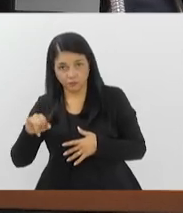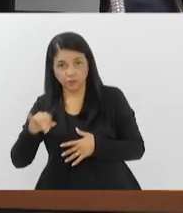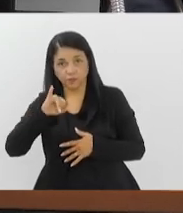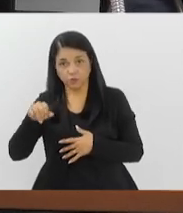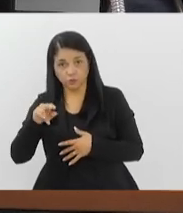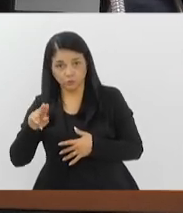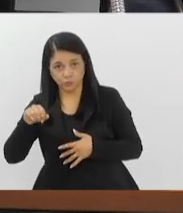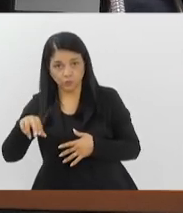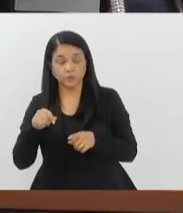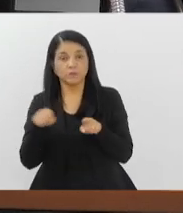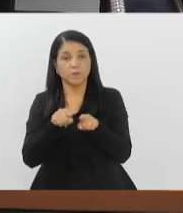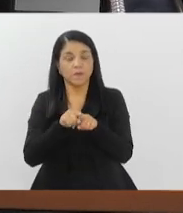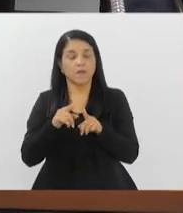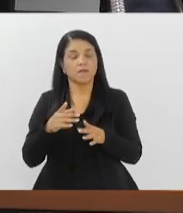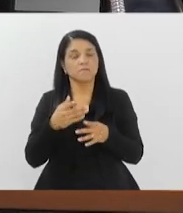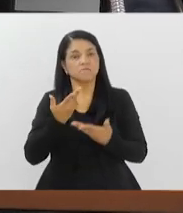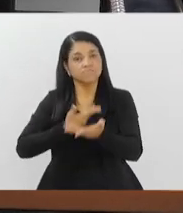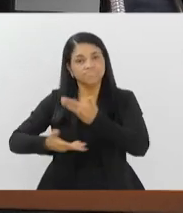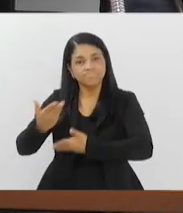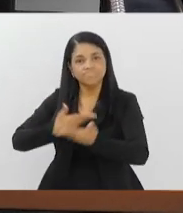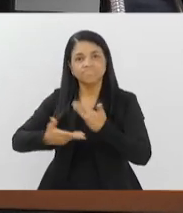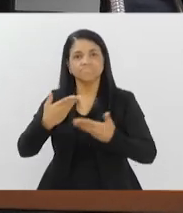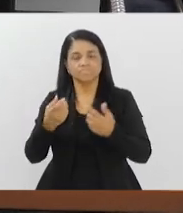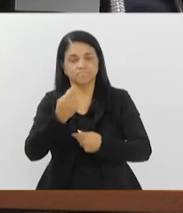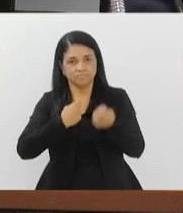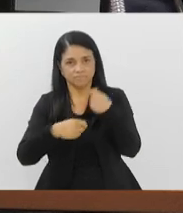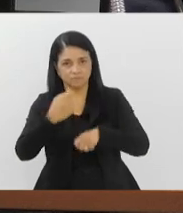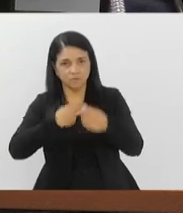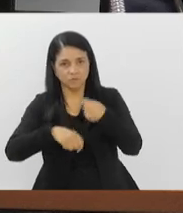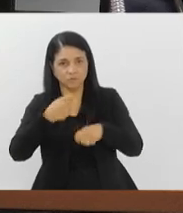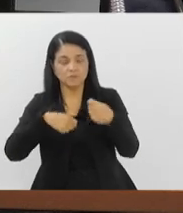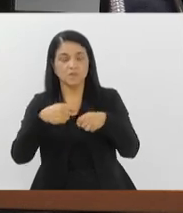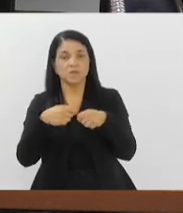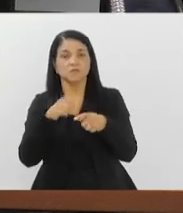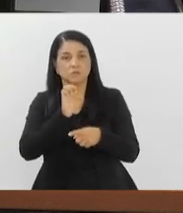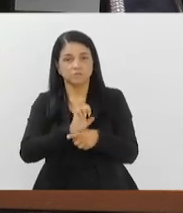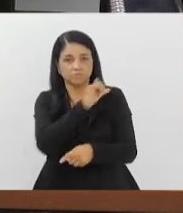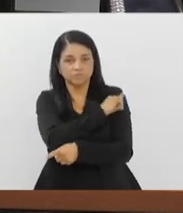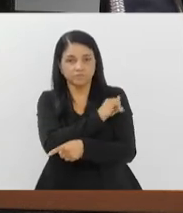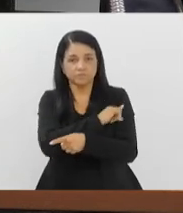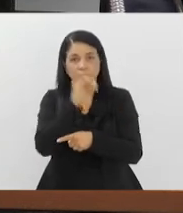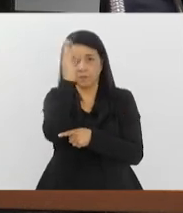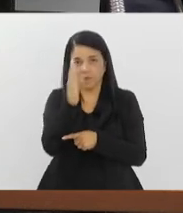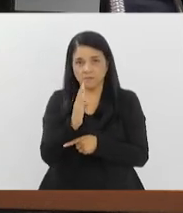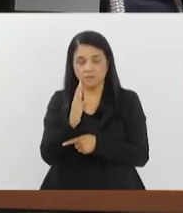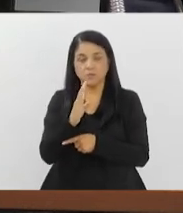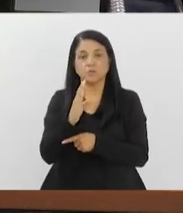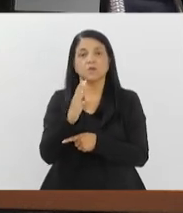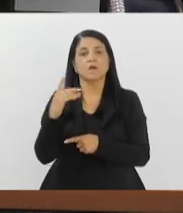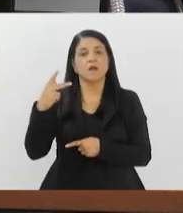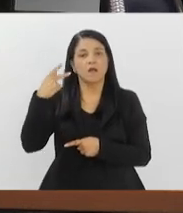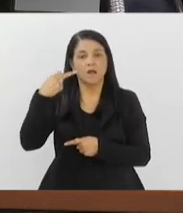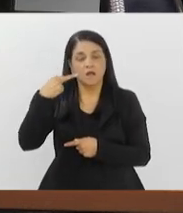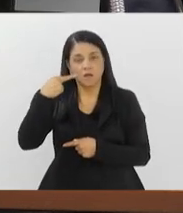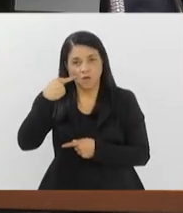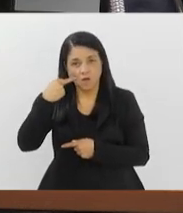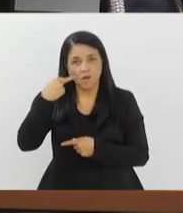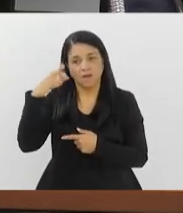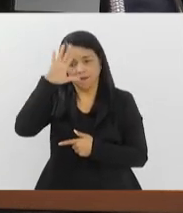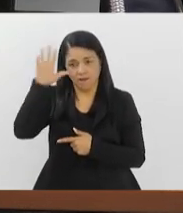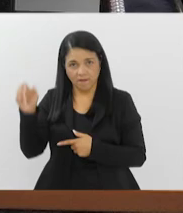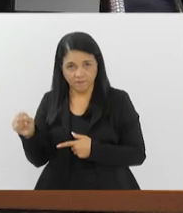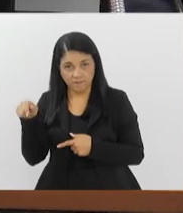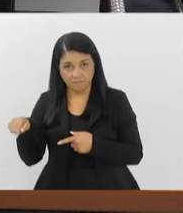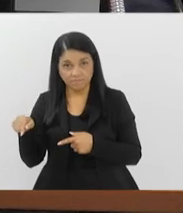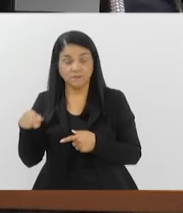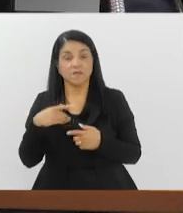para promover network e articulações comerciais entre o Rio de Janeiro, Brasil, Angola e África. Por fim,